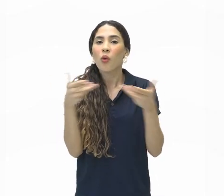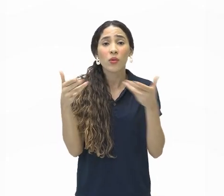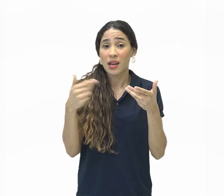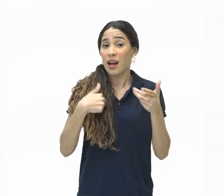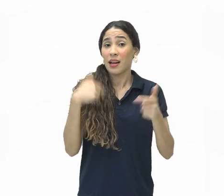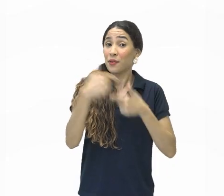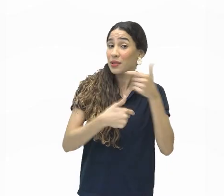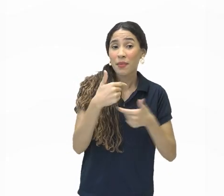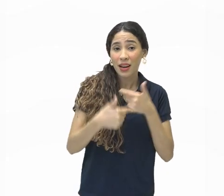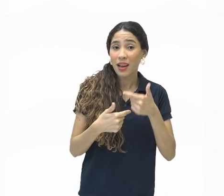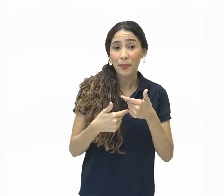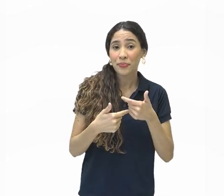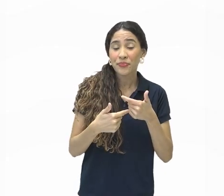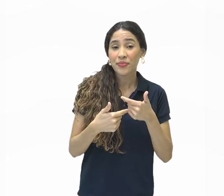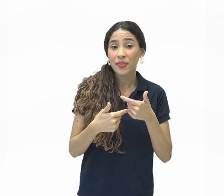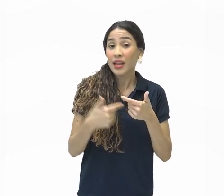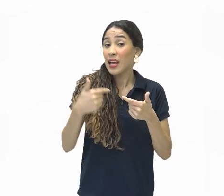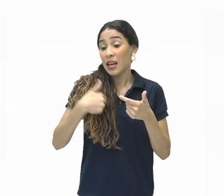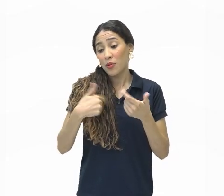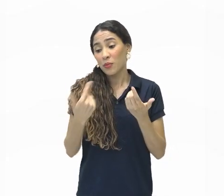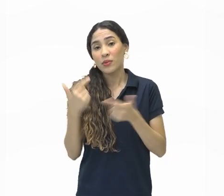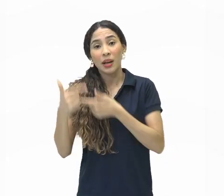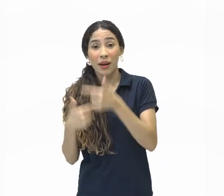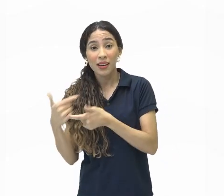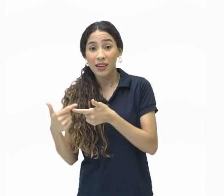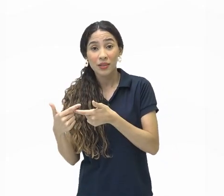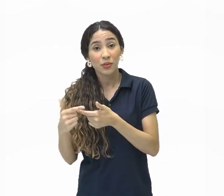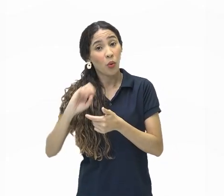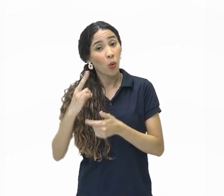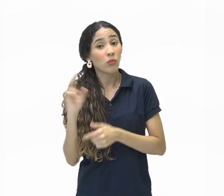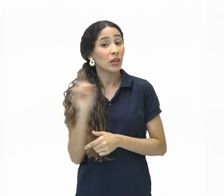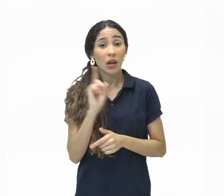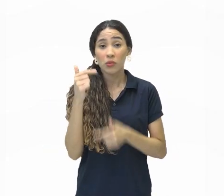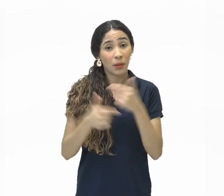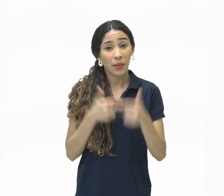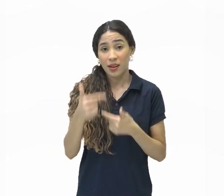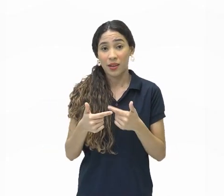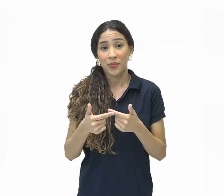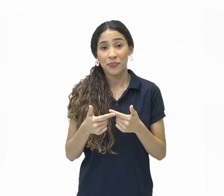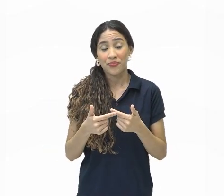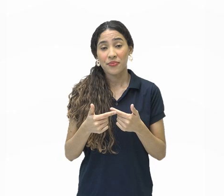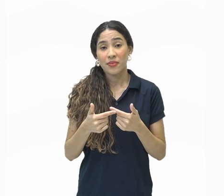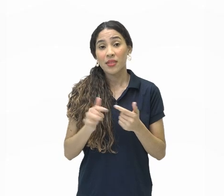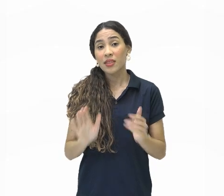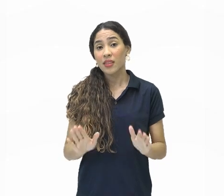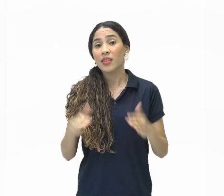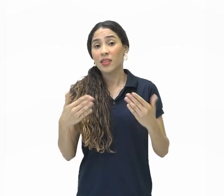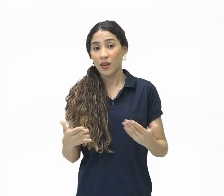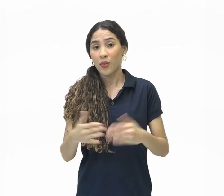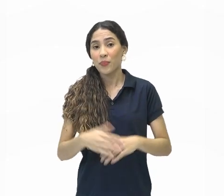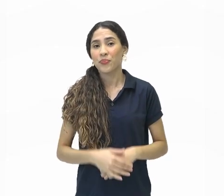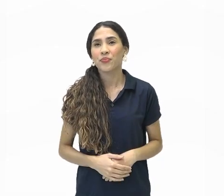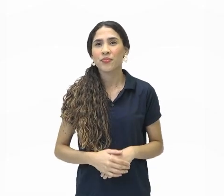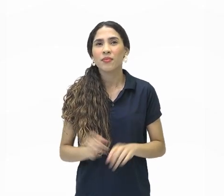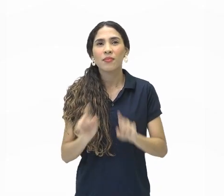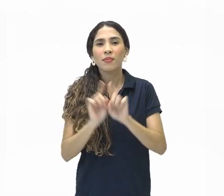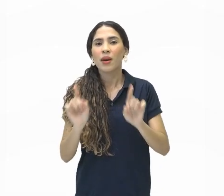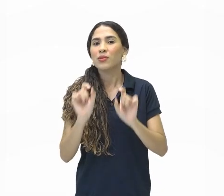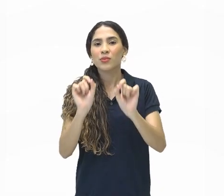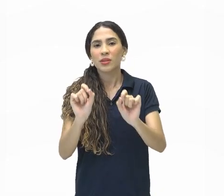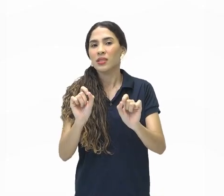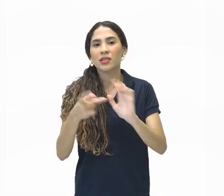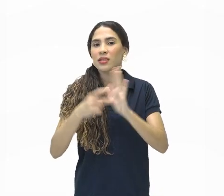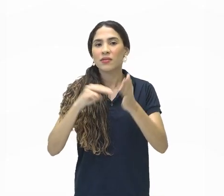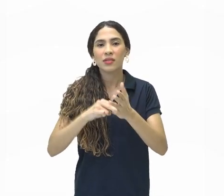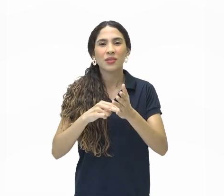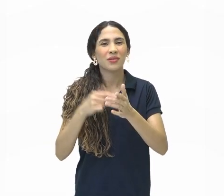vou trabalhar. Eu estou trabalhando, ou eu não estou trabalhando. Então, mas o que é